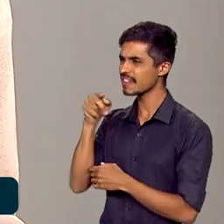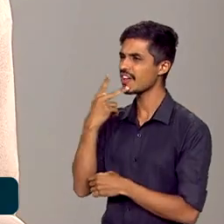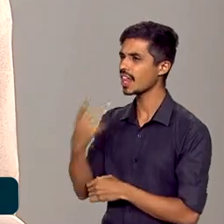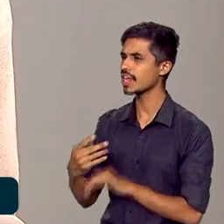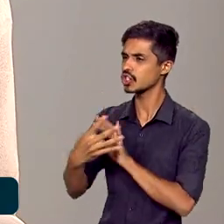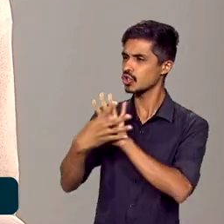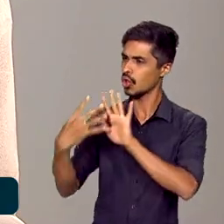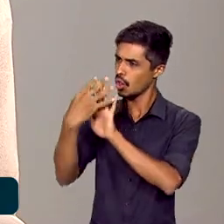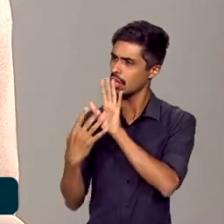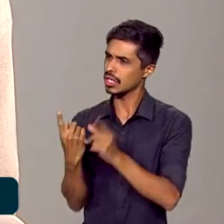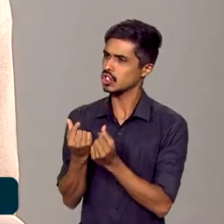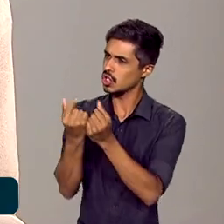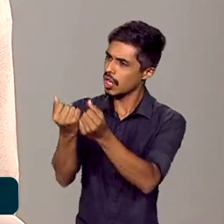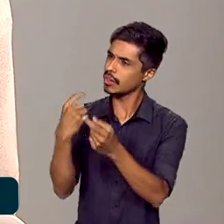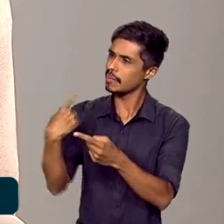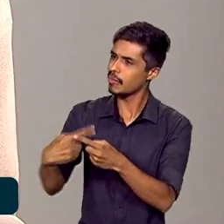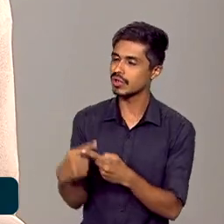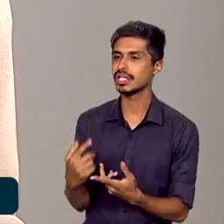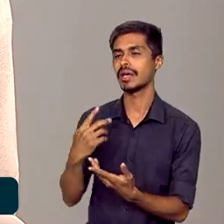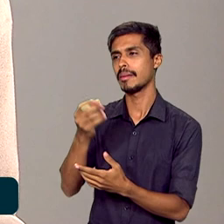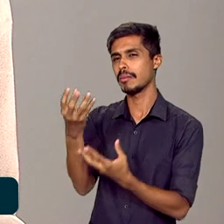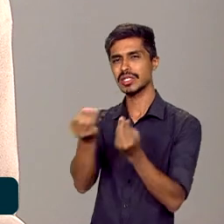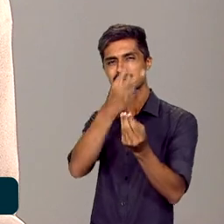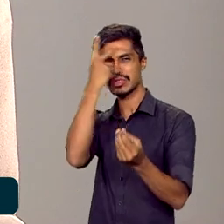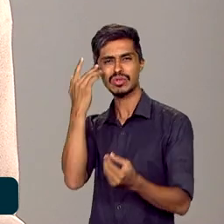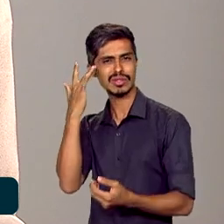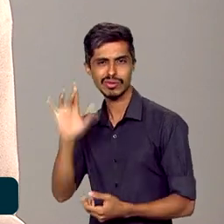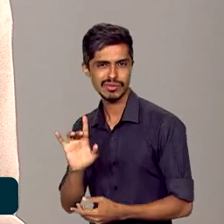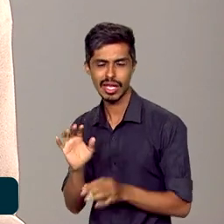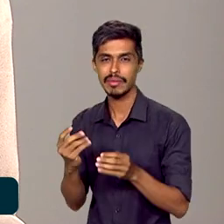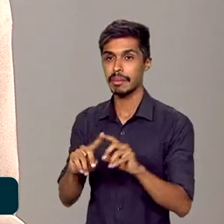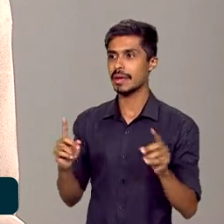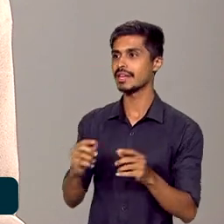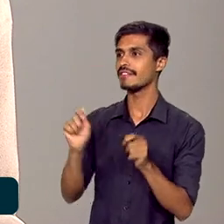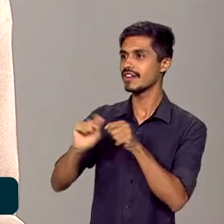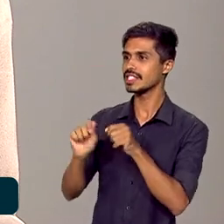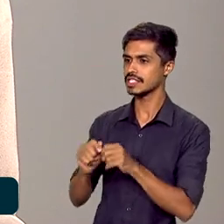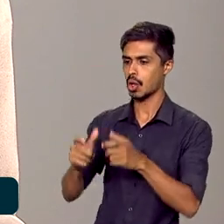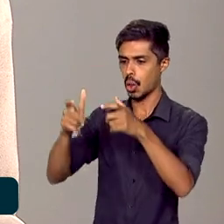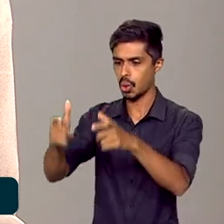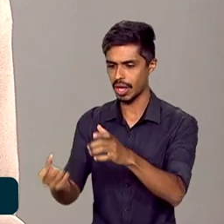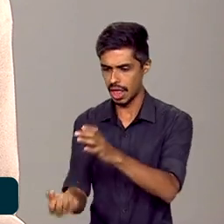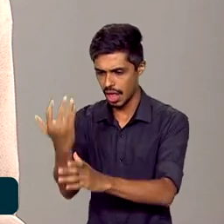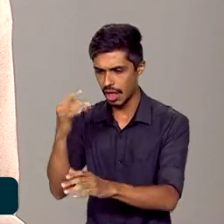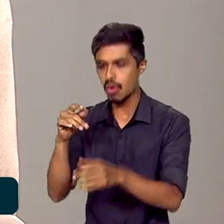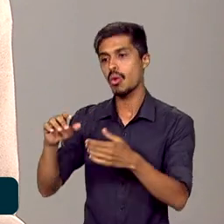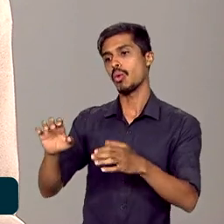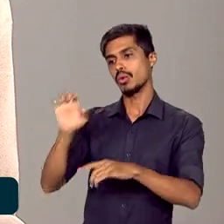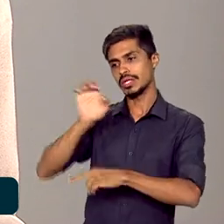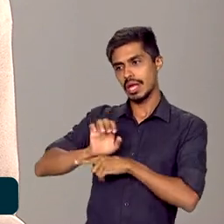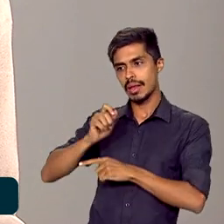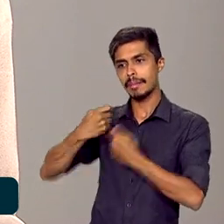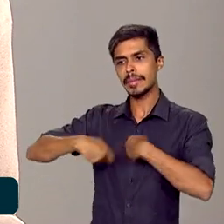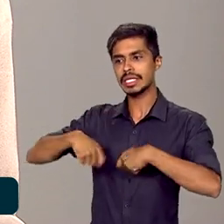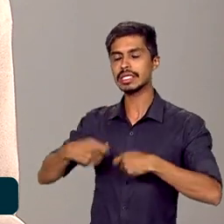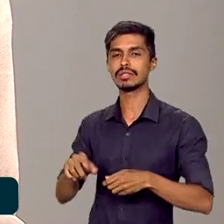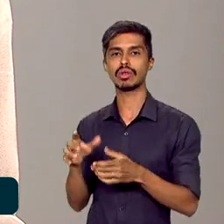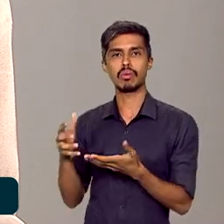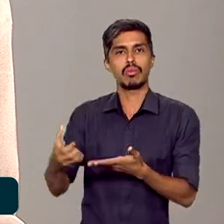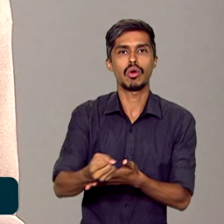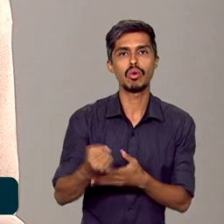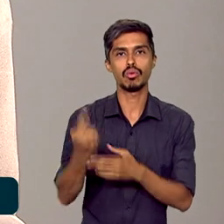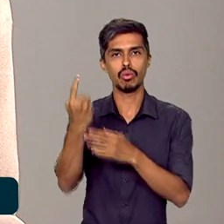né? Porque talvez muita gente não entenda, mas para se fazer um assentamento, o Estado tem que adquirir